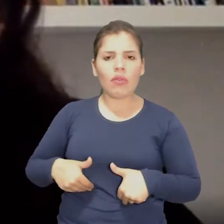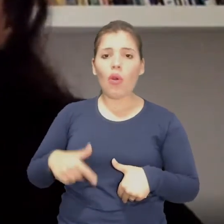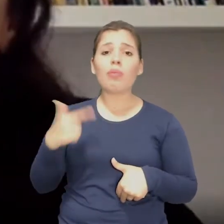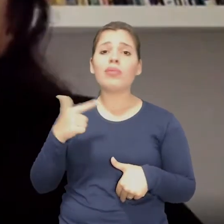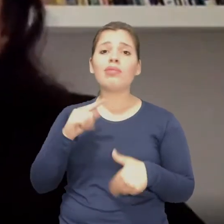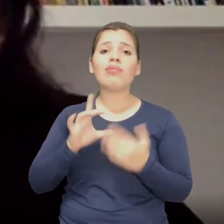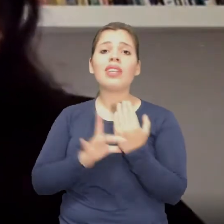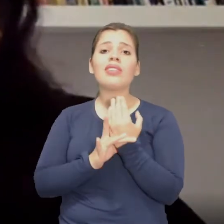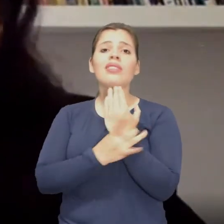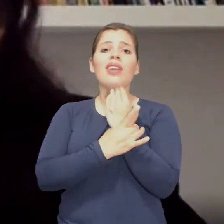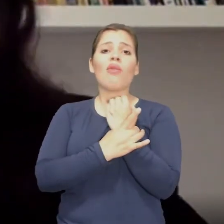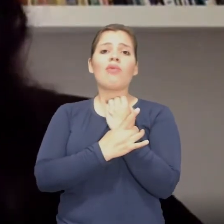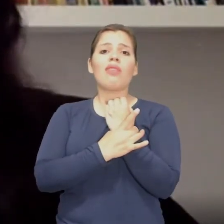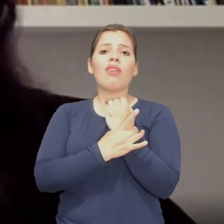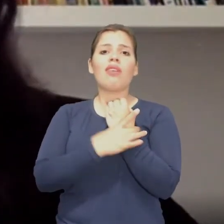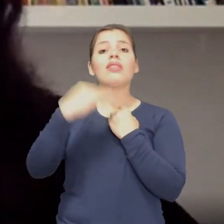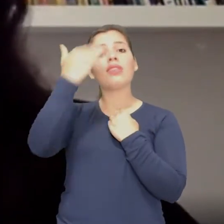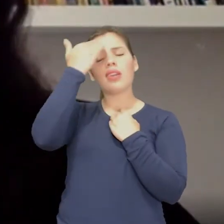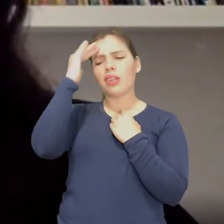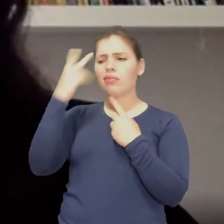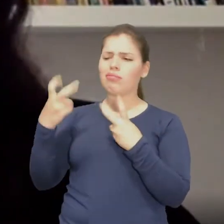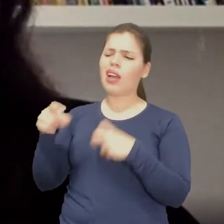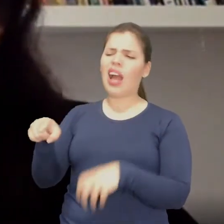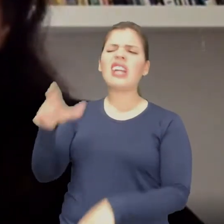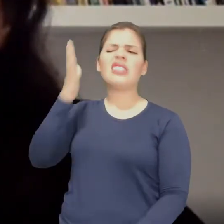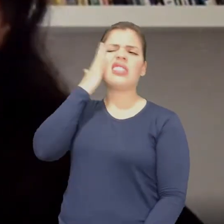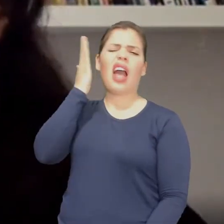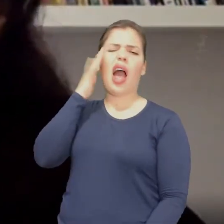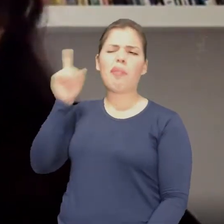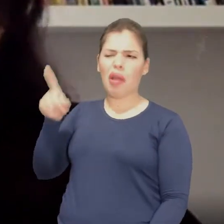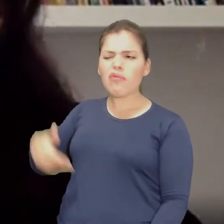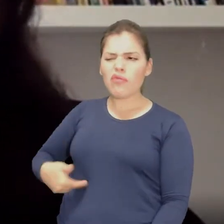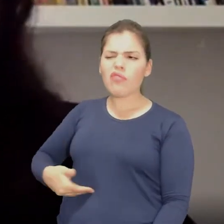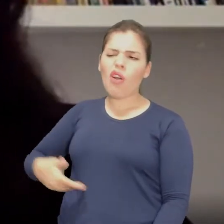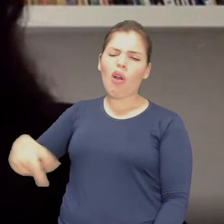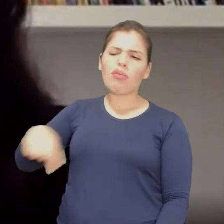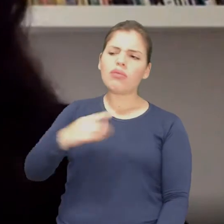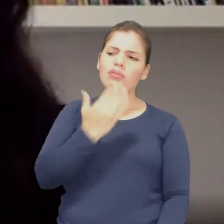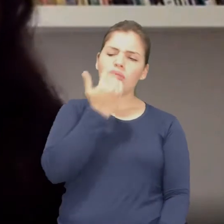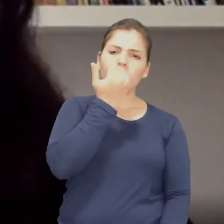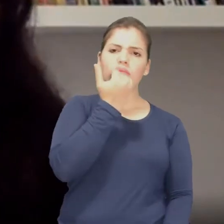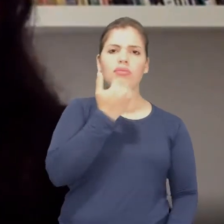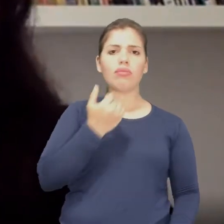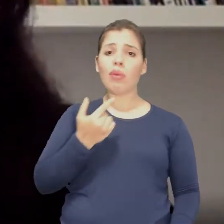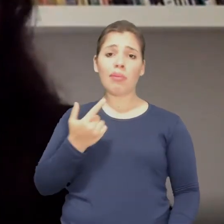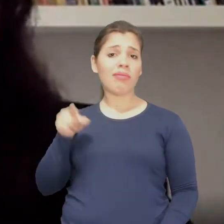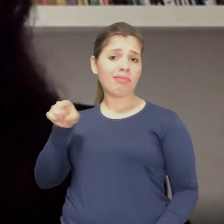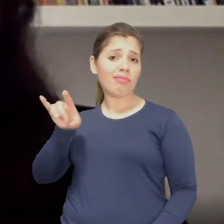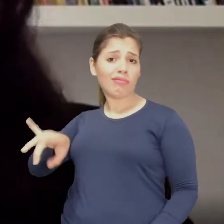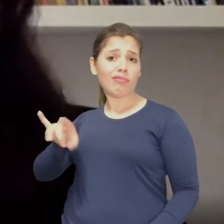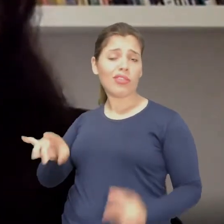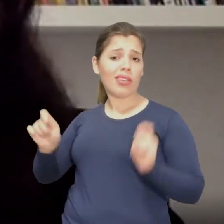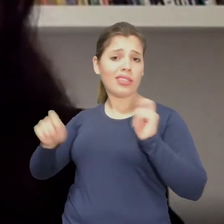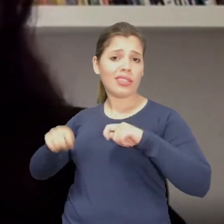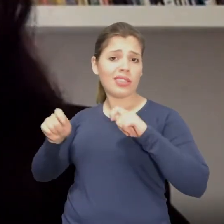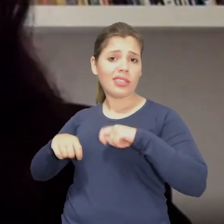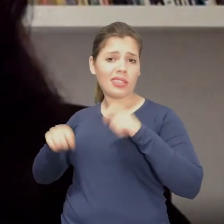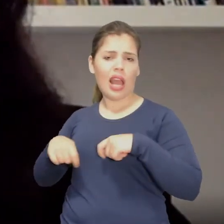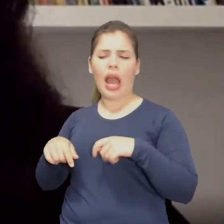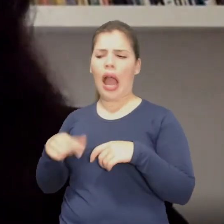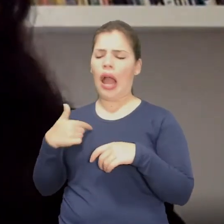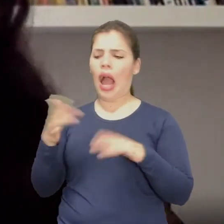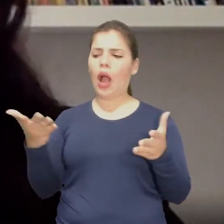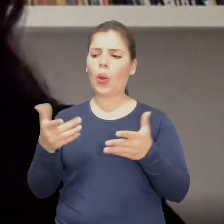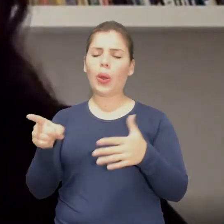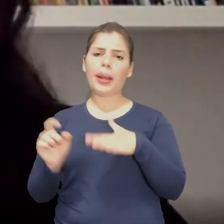e não tem uma segurança suficiente de perceber que o filho sabe o quanto deve comer, quando deve